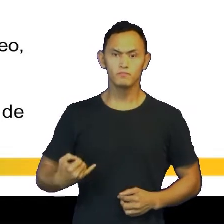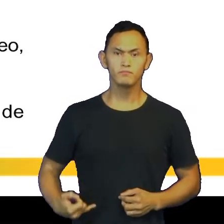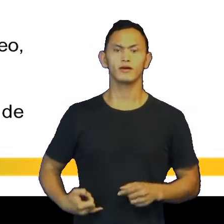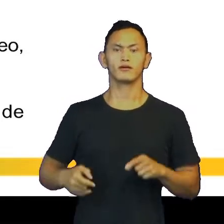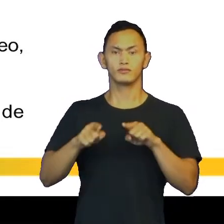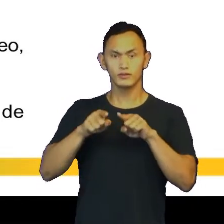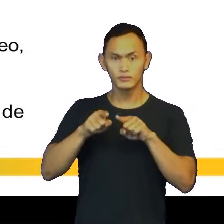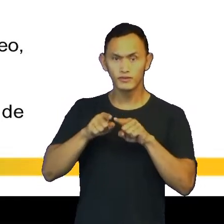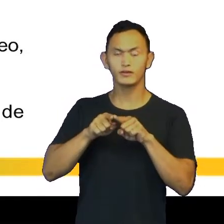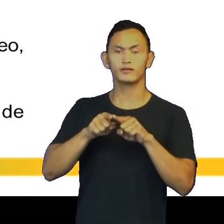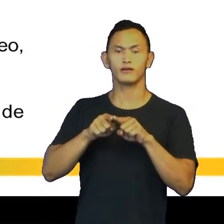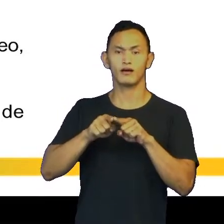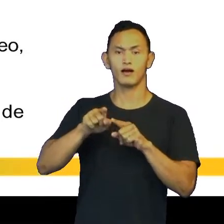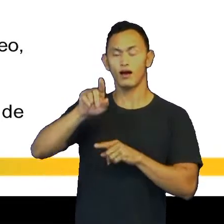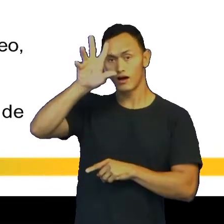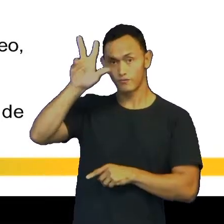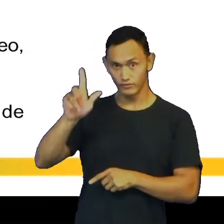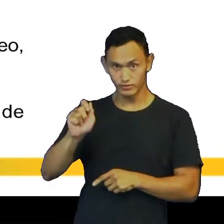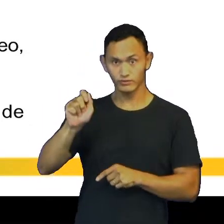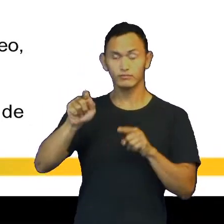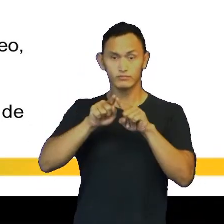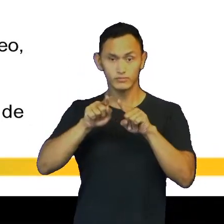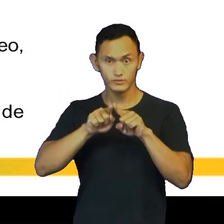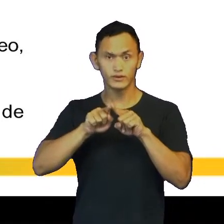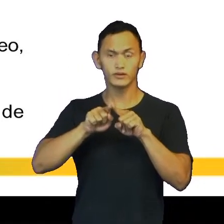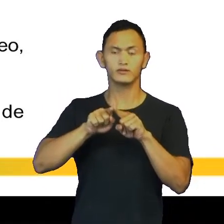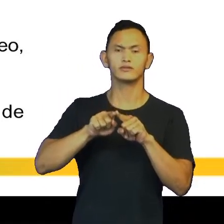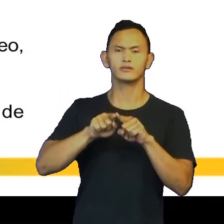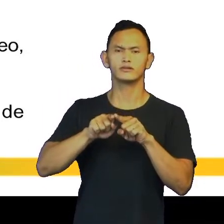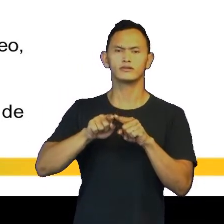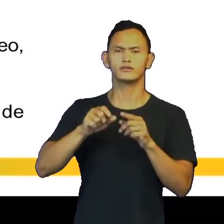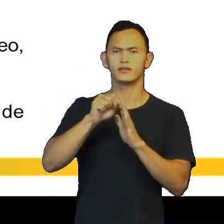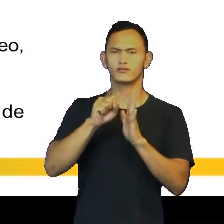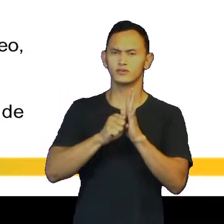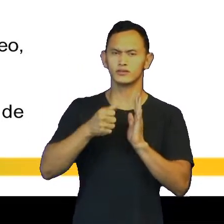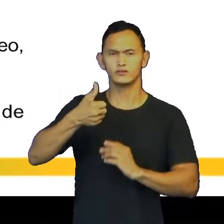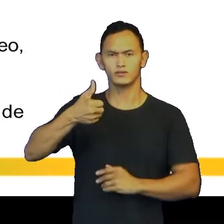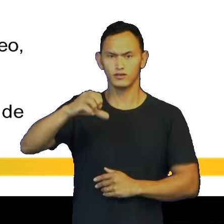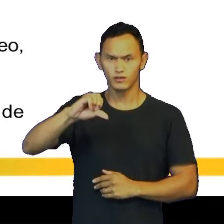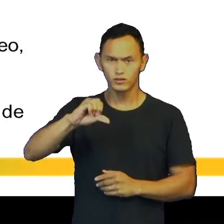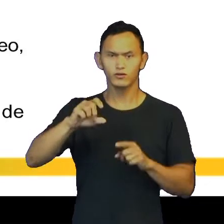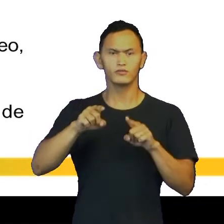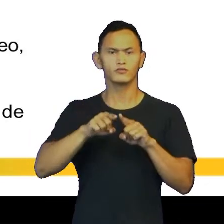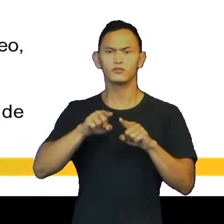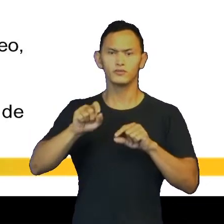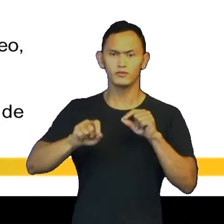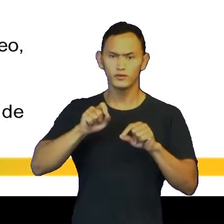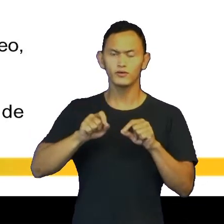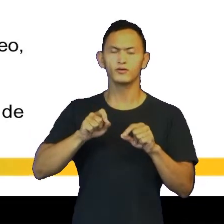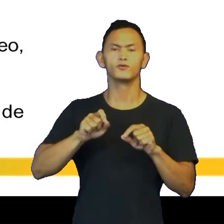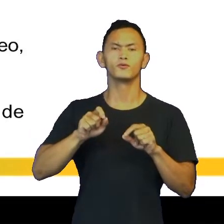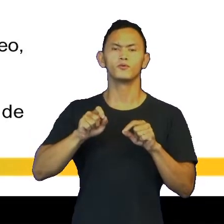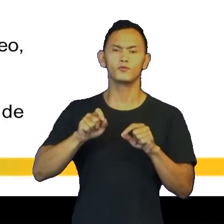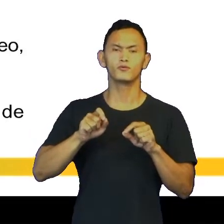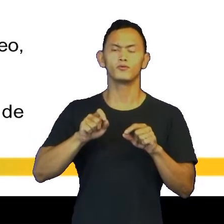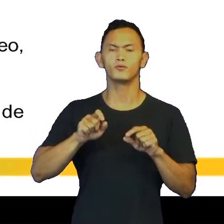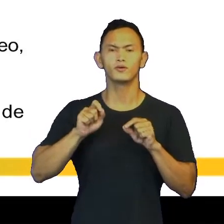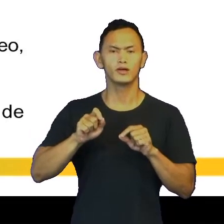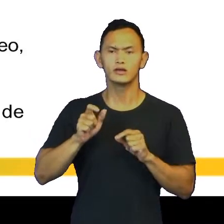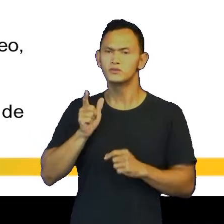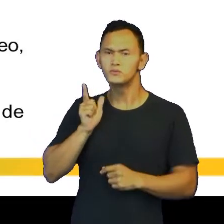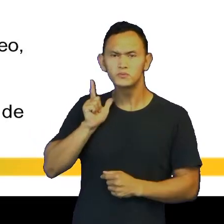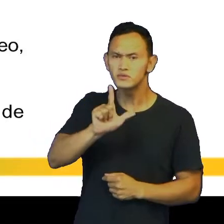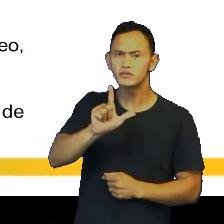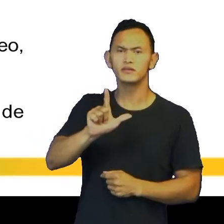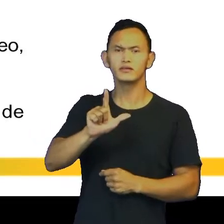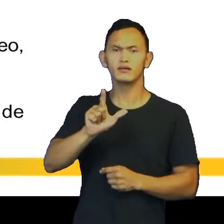Ásia também chamado de neocolonialismo em meados do século XIX O mercado consumidor na Europa não consegue absorver